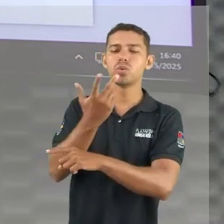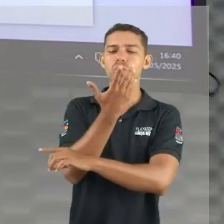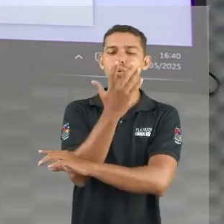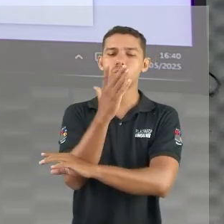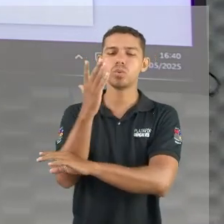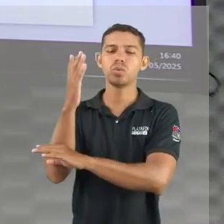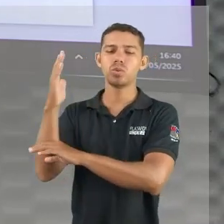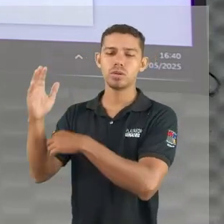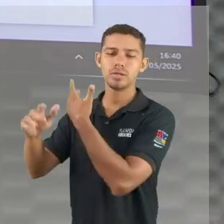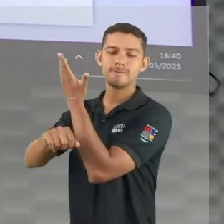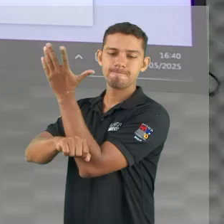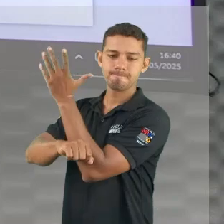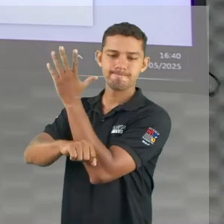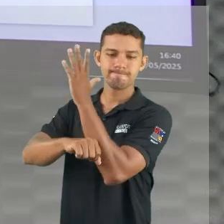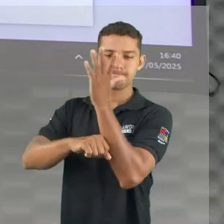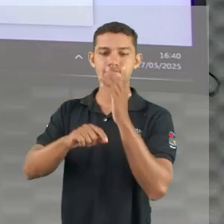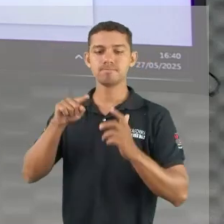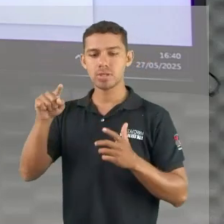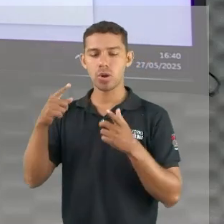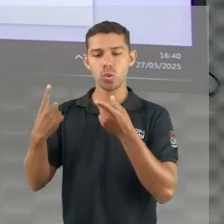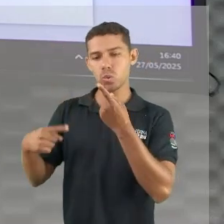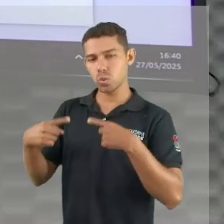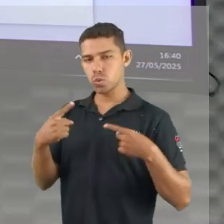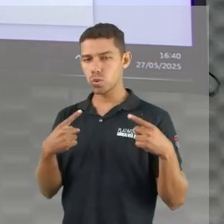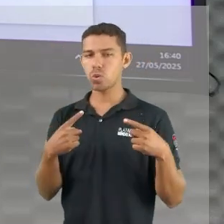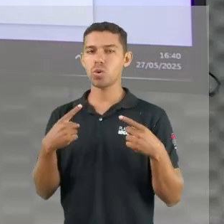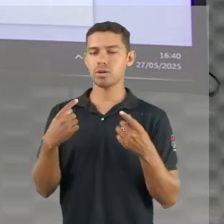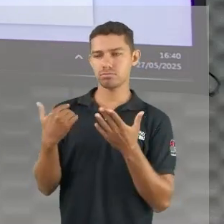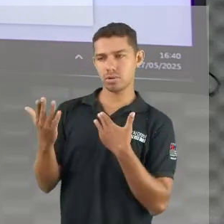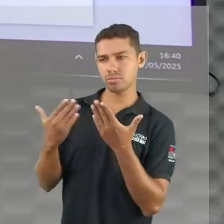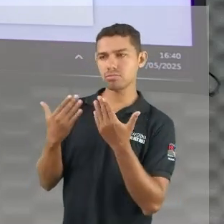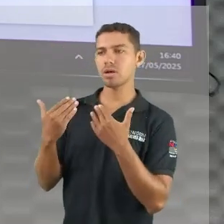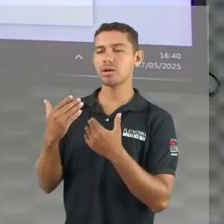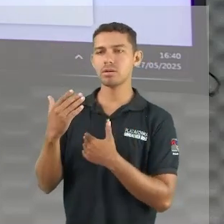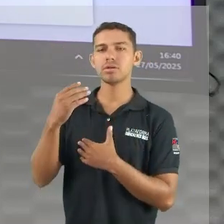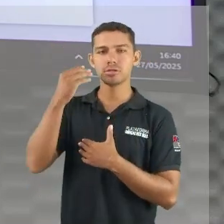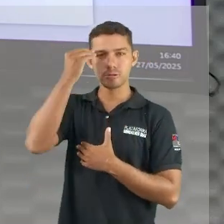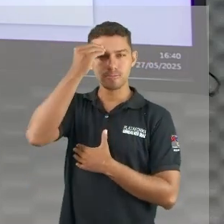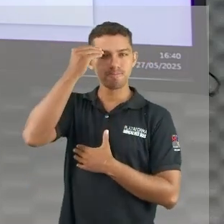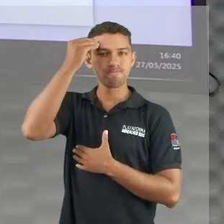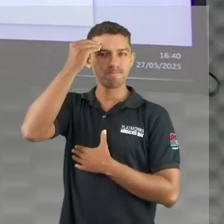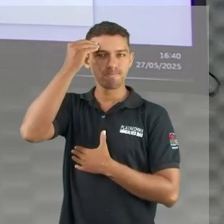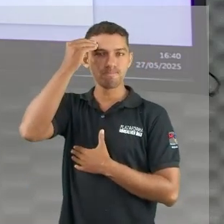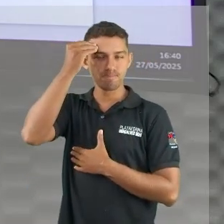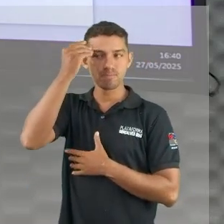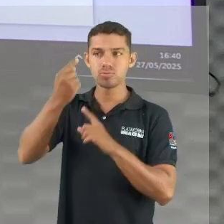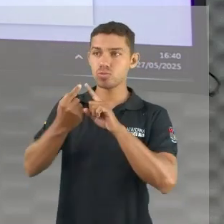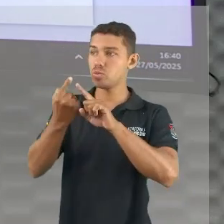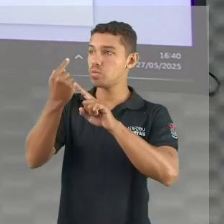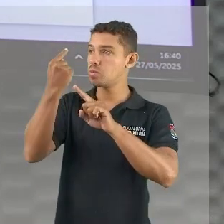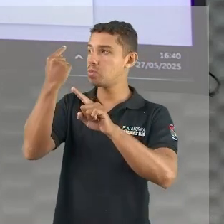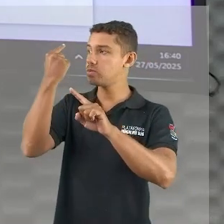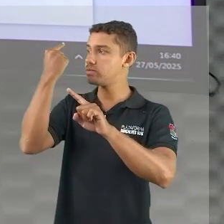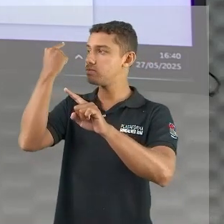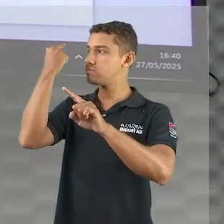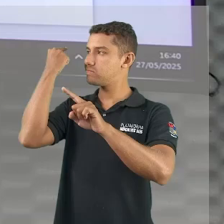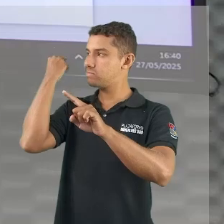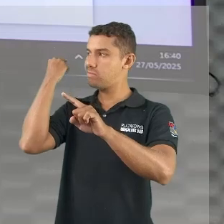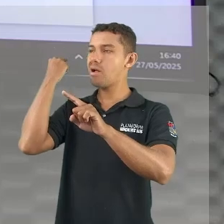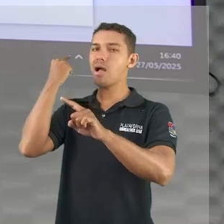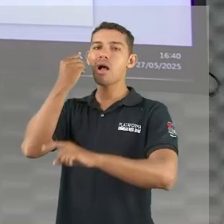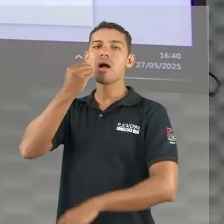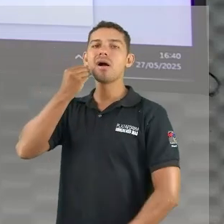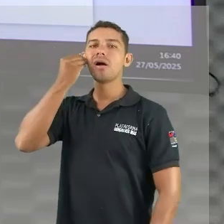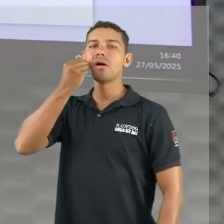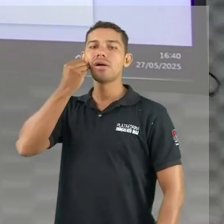gente, nesta aula, vamos dialogar muito com essa sabedoria ancestral, que traz aí a compreensão, como eu já tinha falado